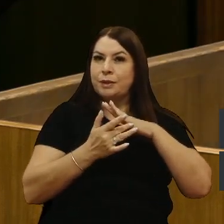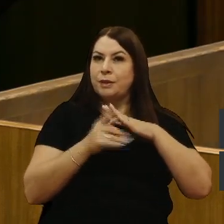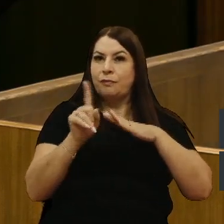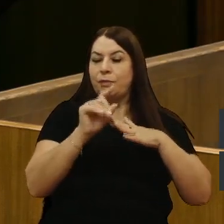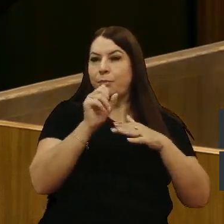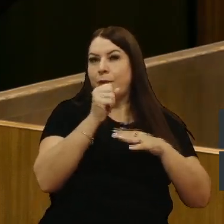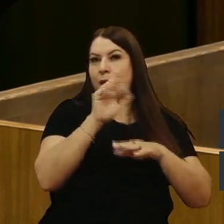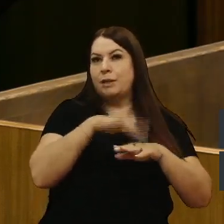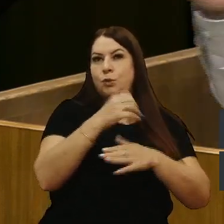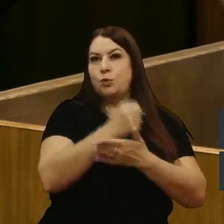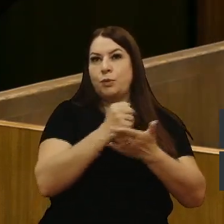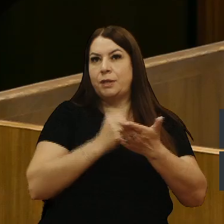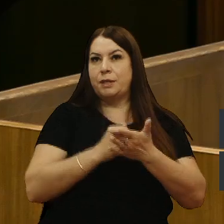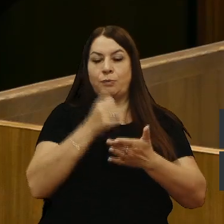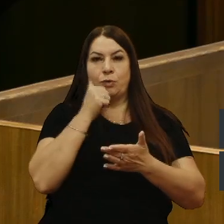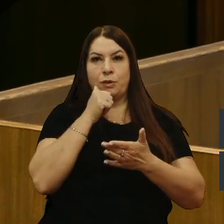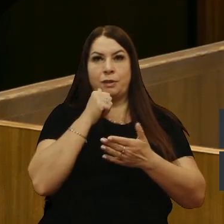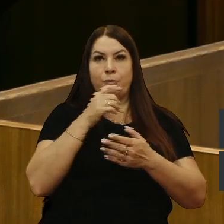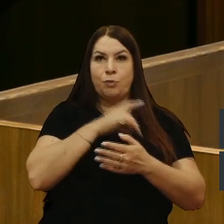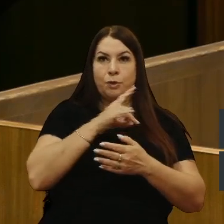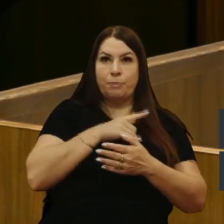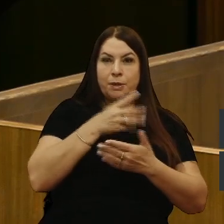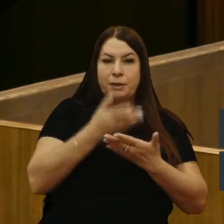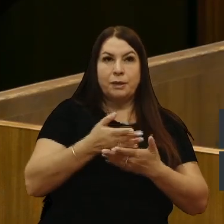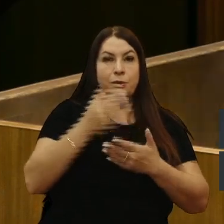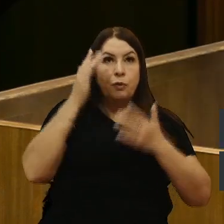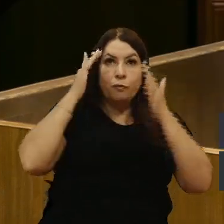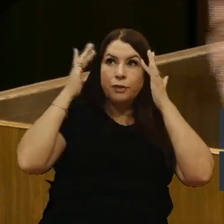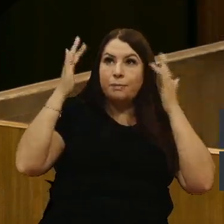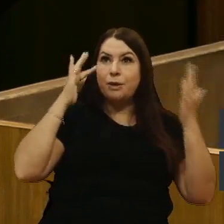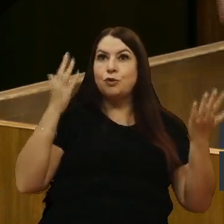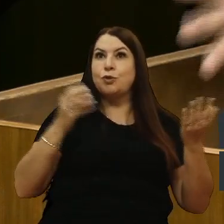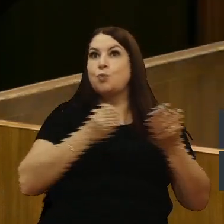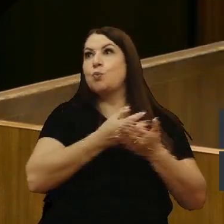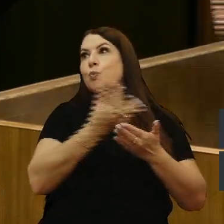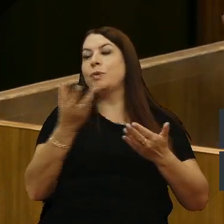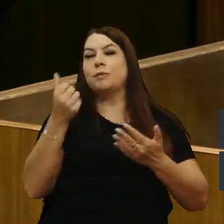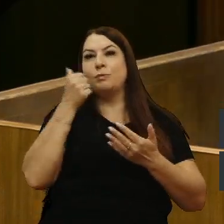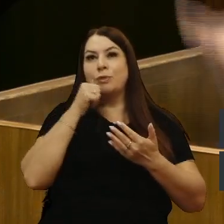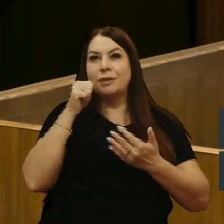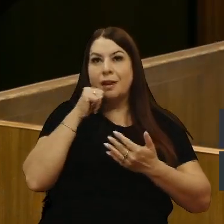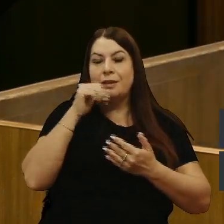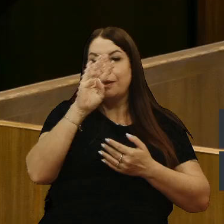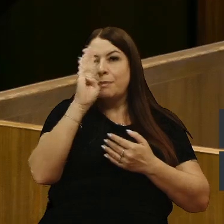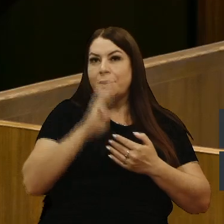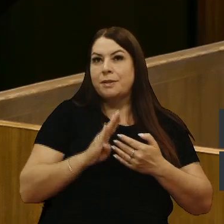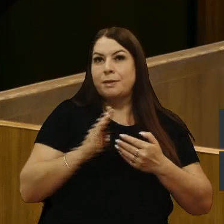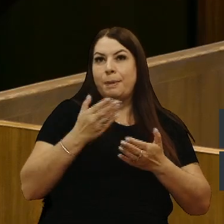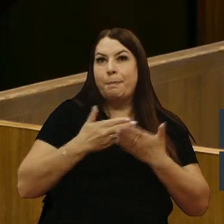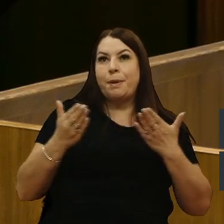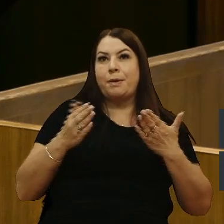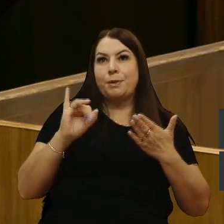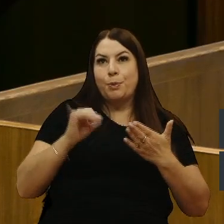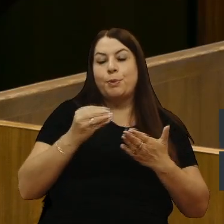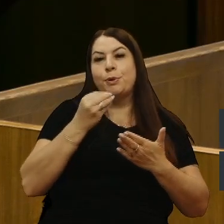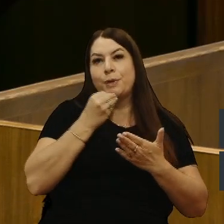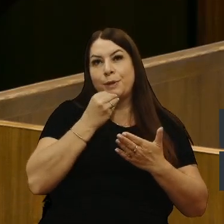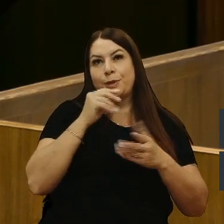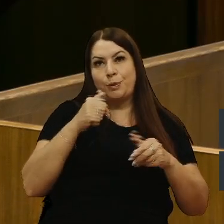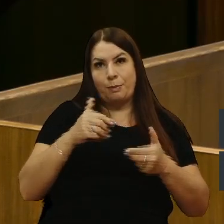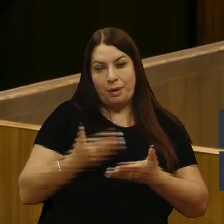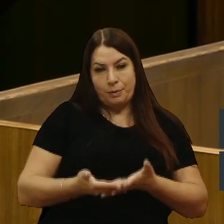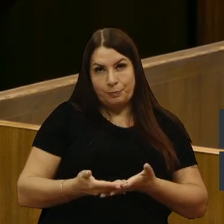contratar mulheres por medo dessa situação, vocês imaginam quantas mulheres Brasil afora que perderão a oportunidade de ter um